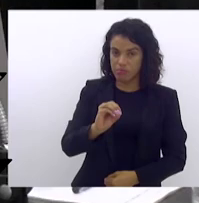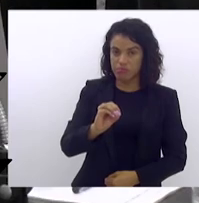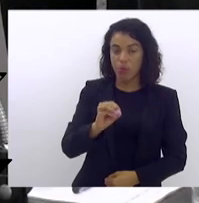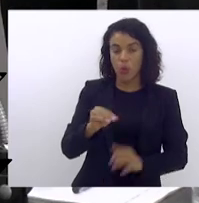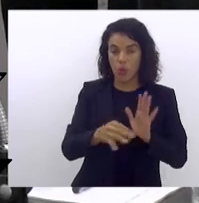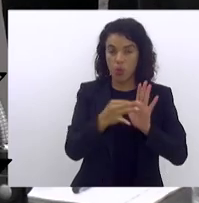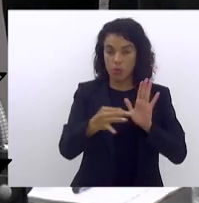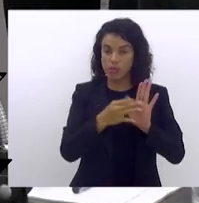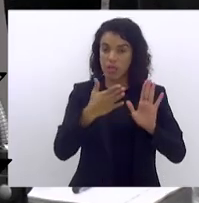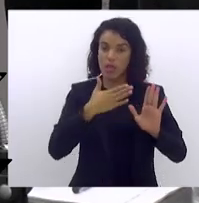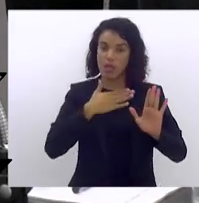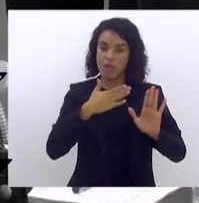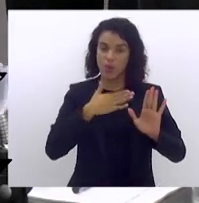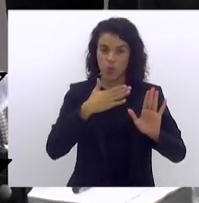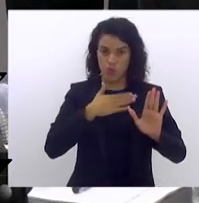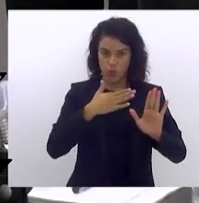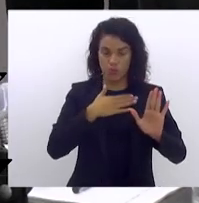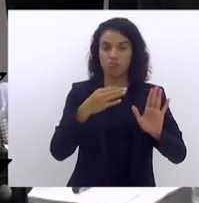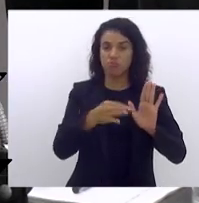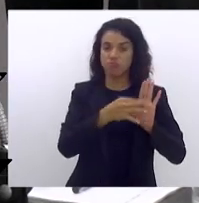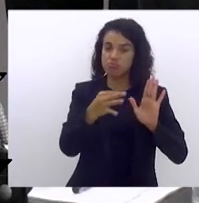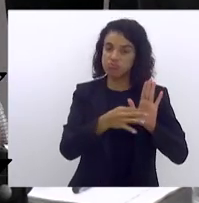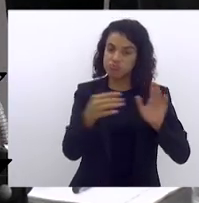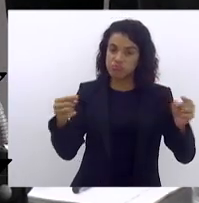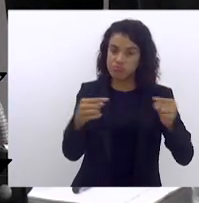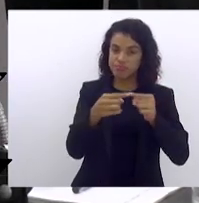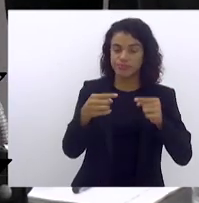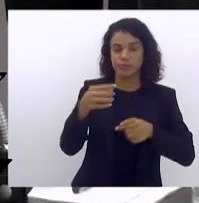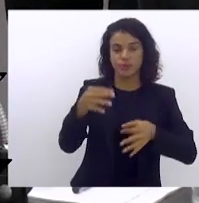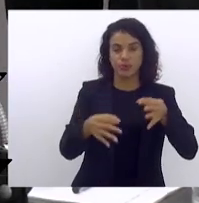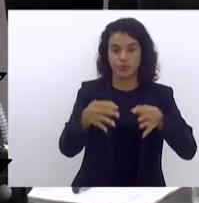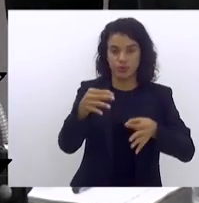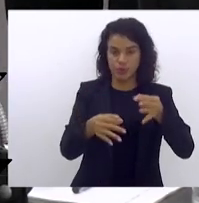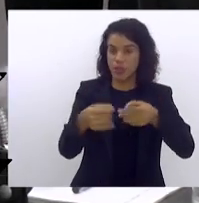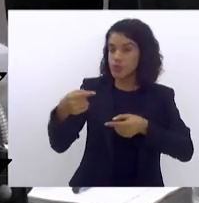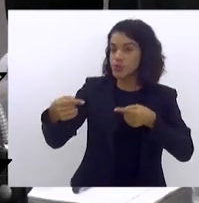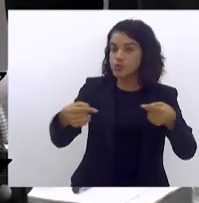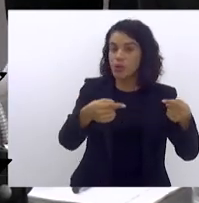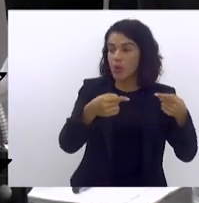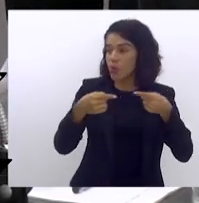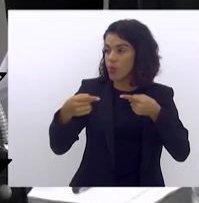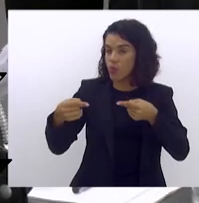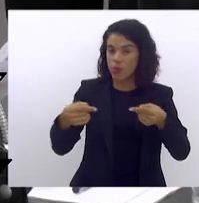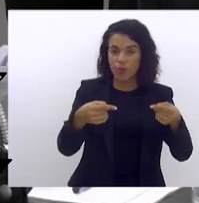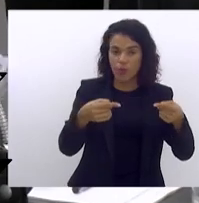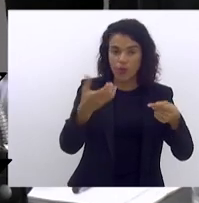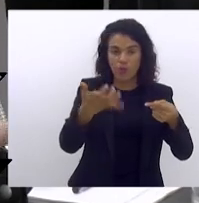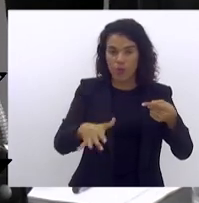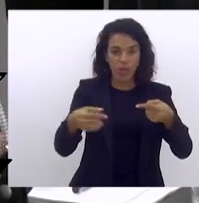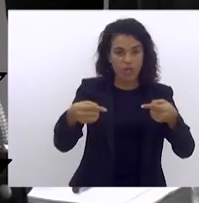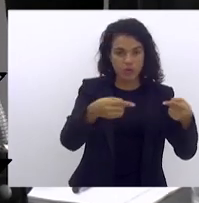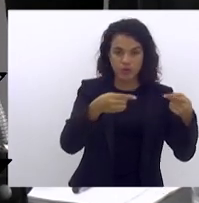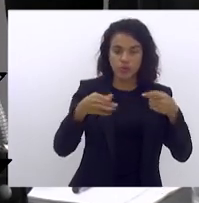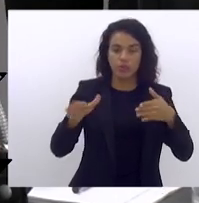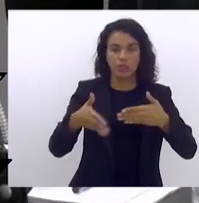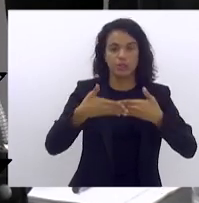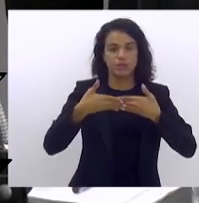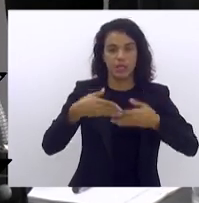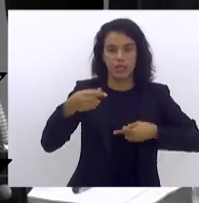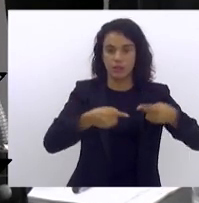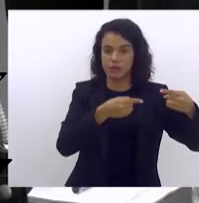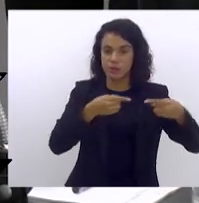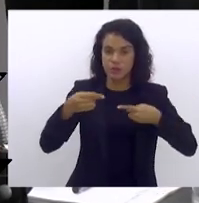eu sou o parecerista do projeto, o parecer é pela juridicidade. Em discussão. Não havendo quem queira discutir,